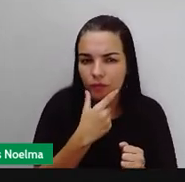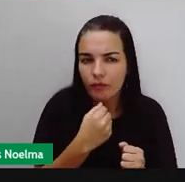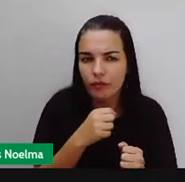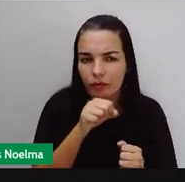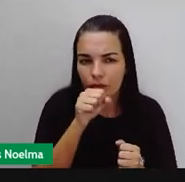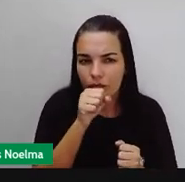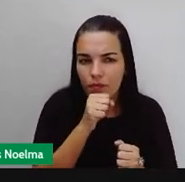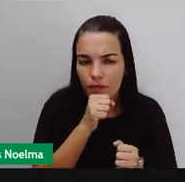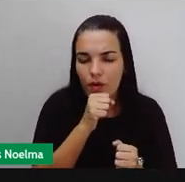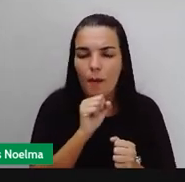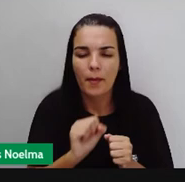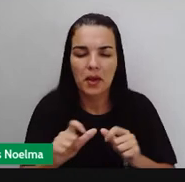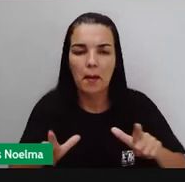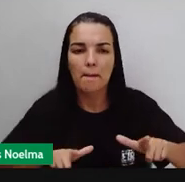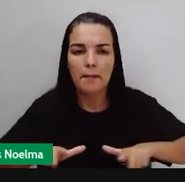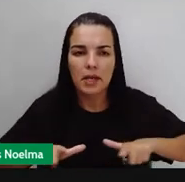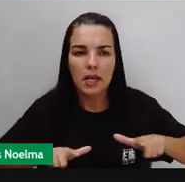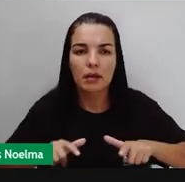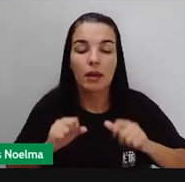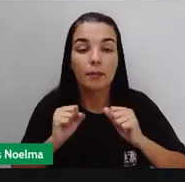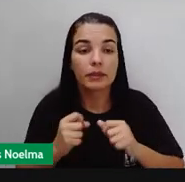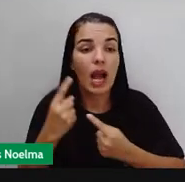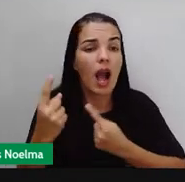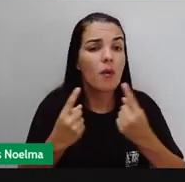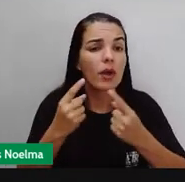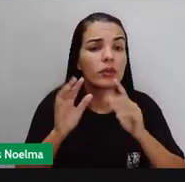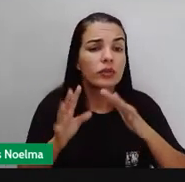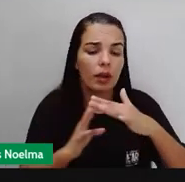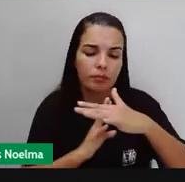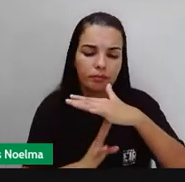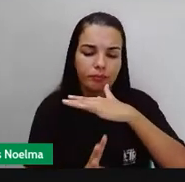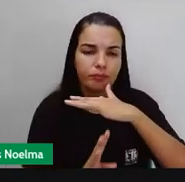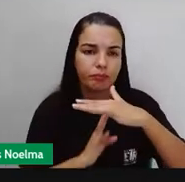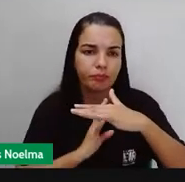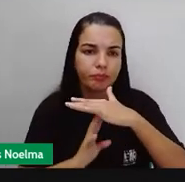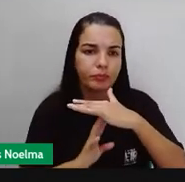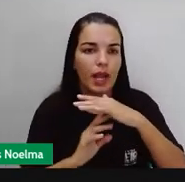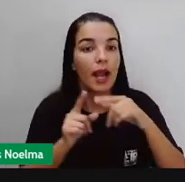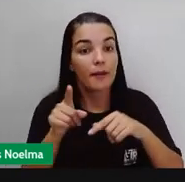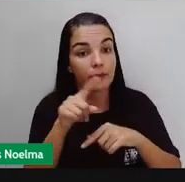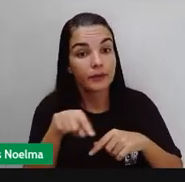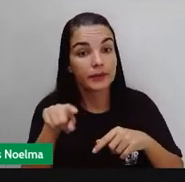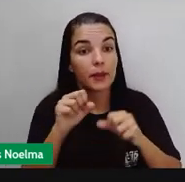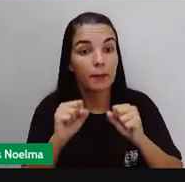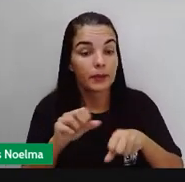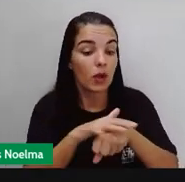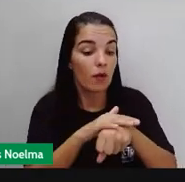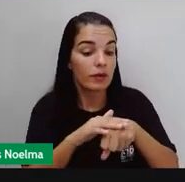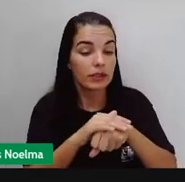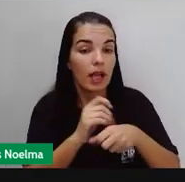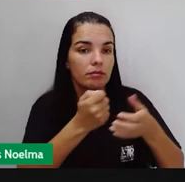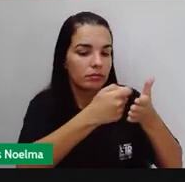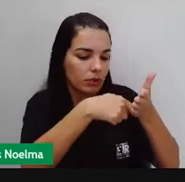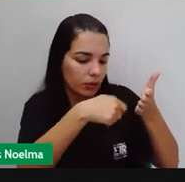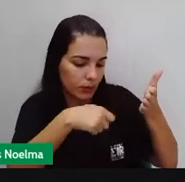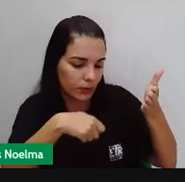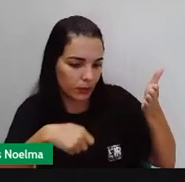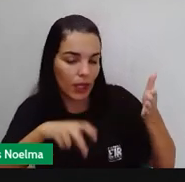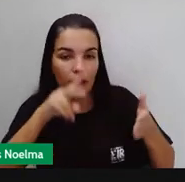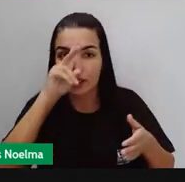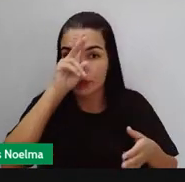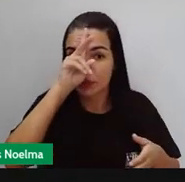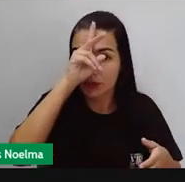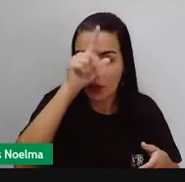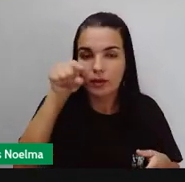uma prima, certo? Alguém que já migrou. Aí vocês vão conversar e escrever aí um pouquinho da